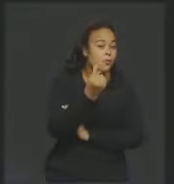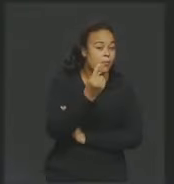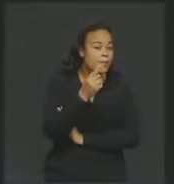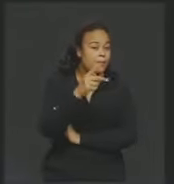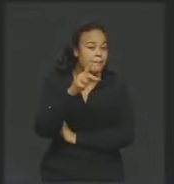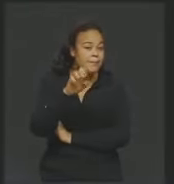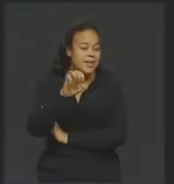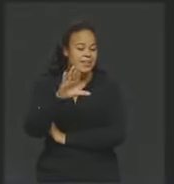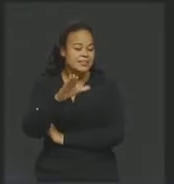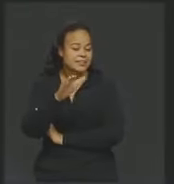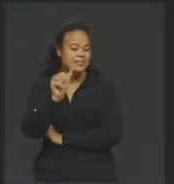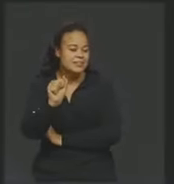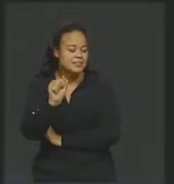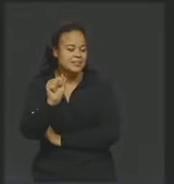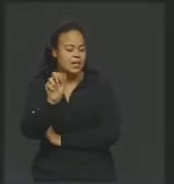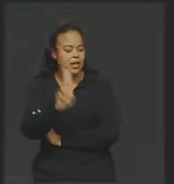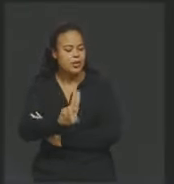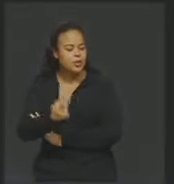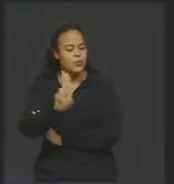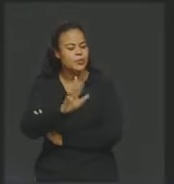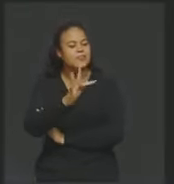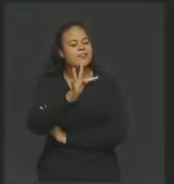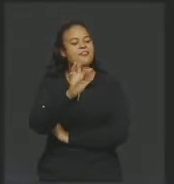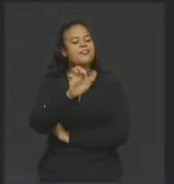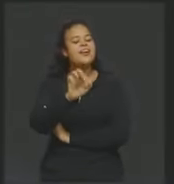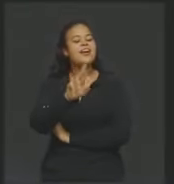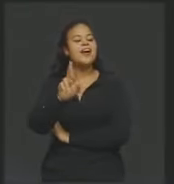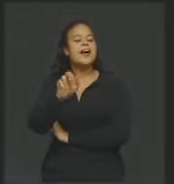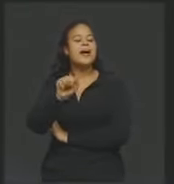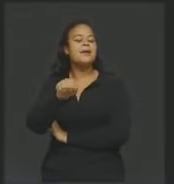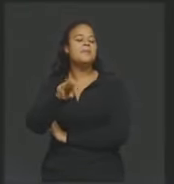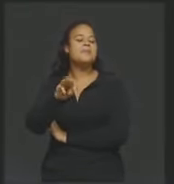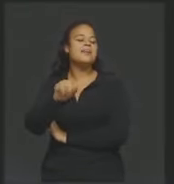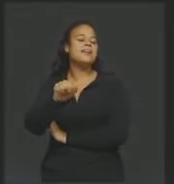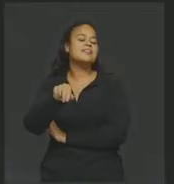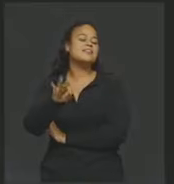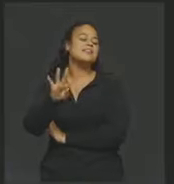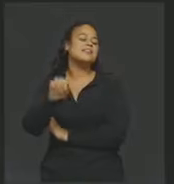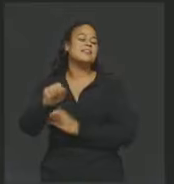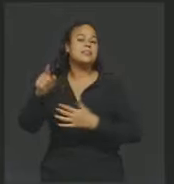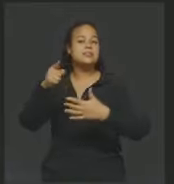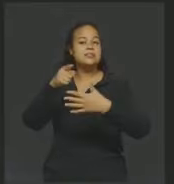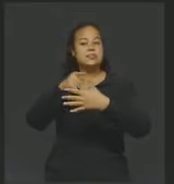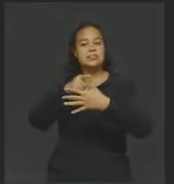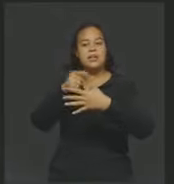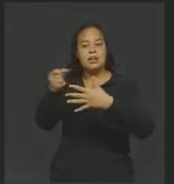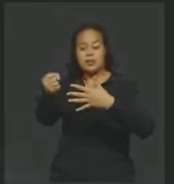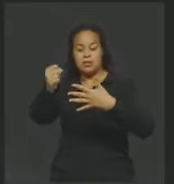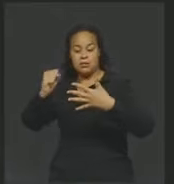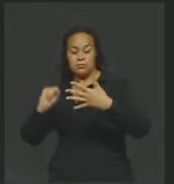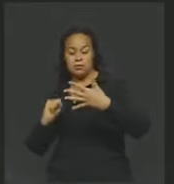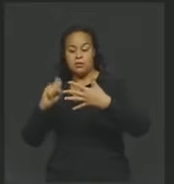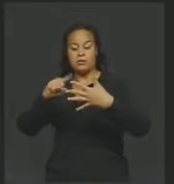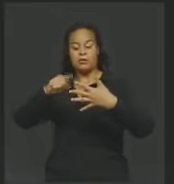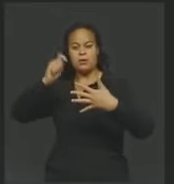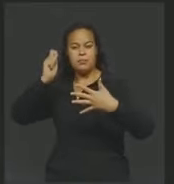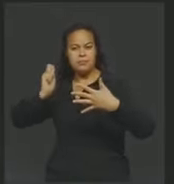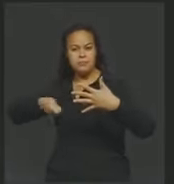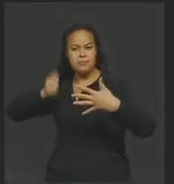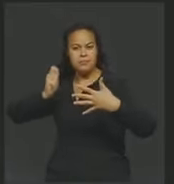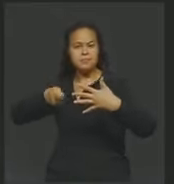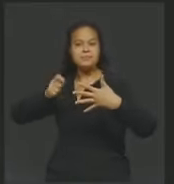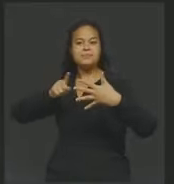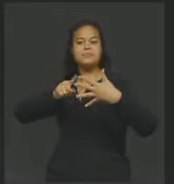representadas por ferramentas, tais como essas aqui. Alavancas, martelos, tesouras e roldanas. Inclusive,